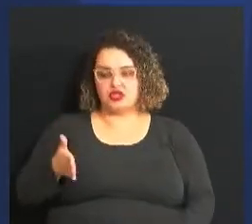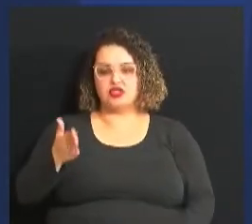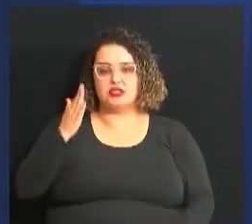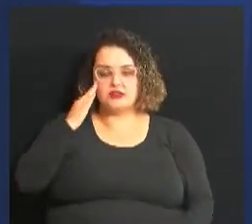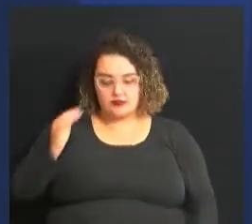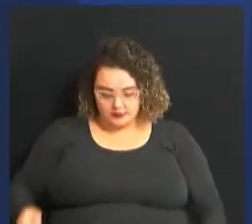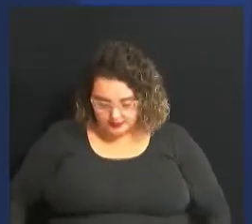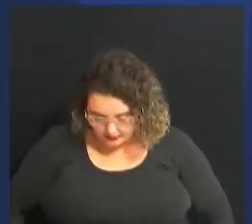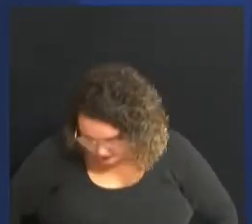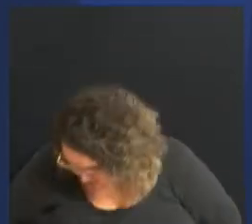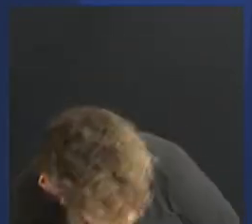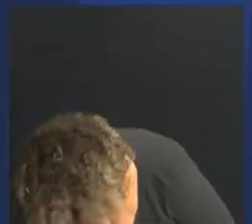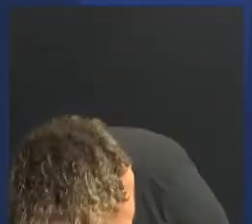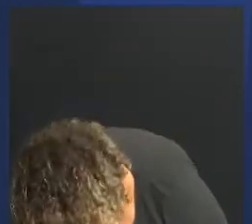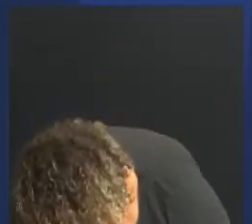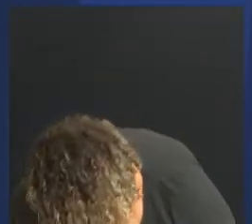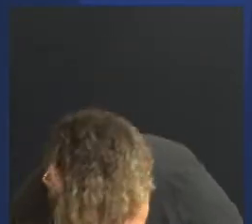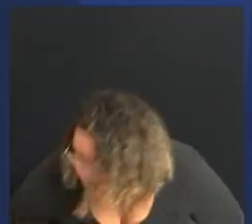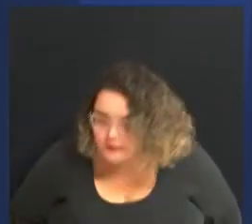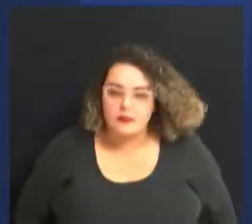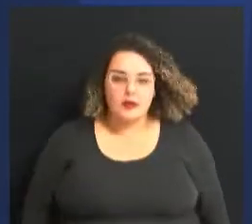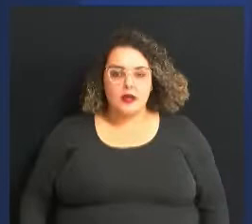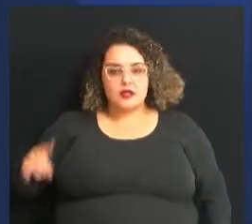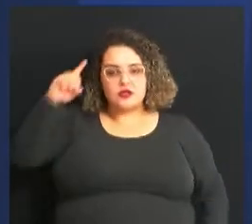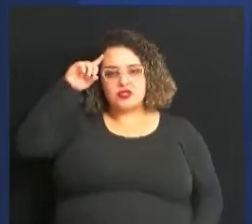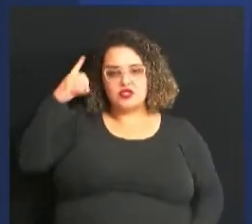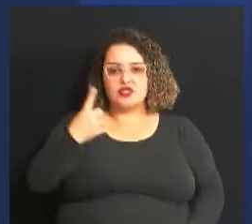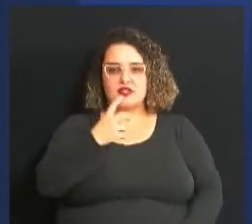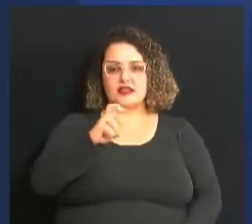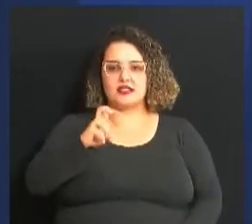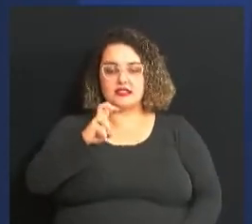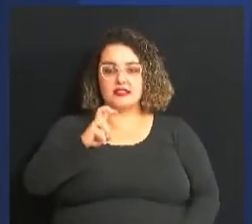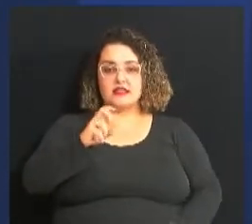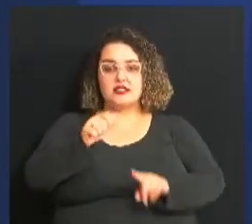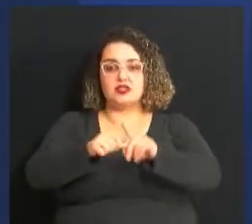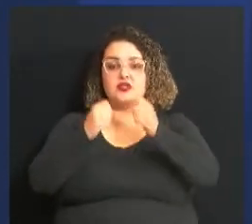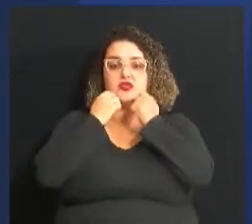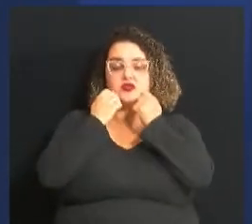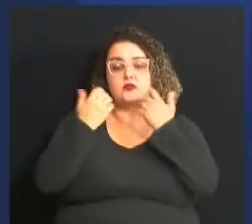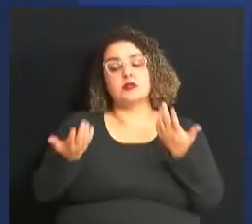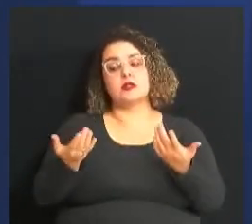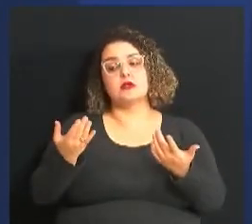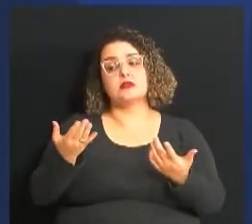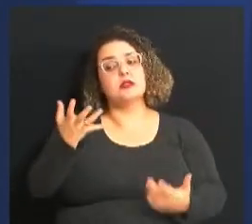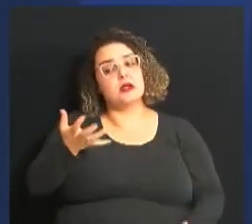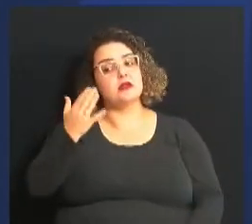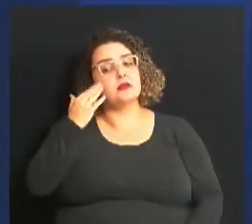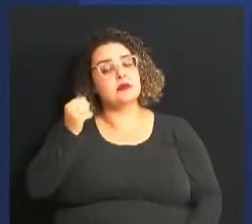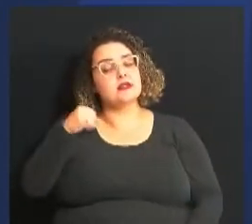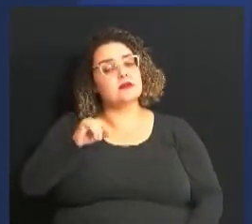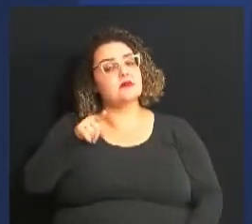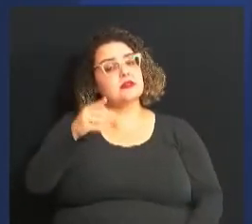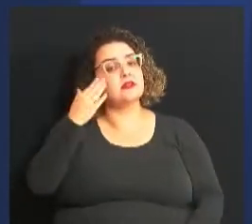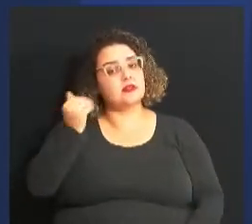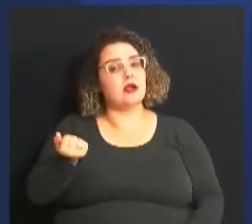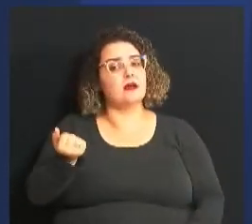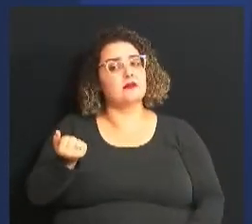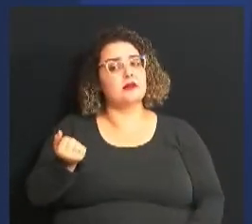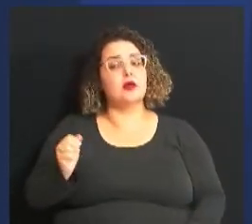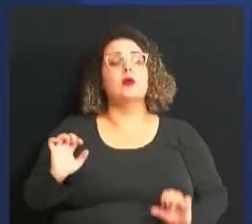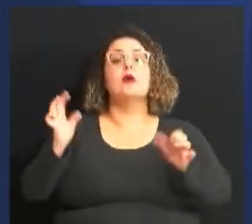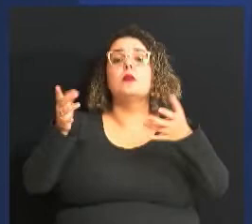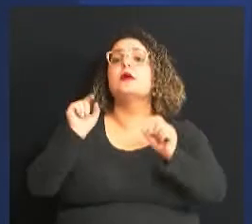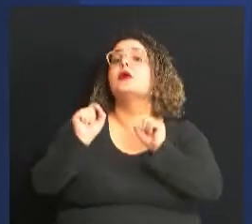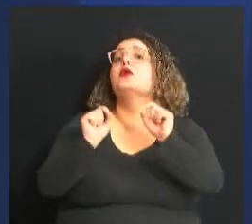de julho, mas quero saber se você sabe também que hoje não é um 15 de julho qualquer não, que esse dia comemora, sabe o quê?